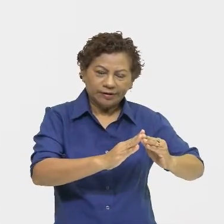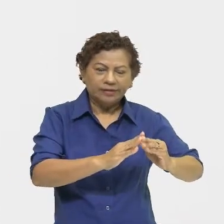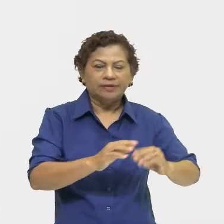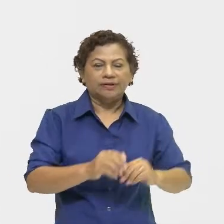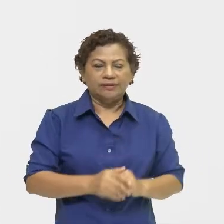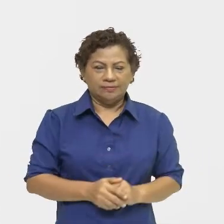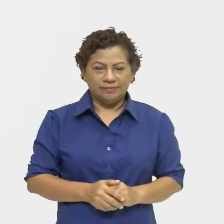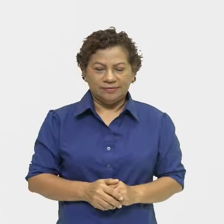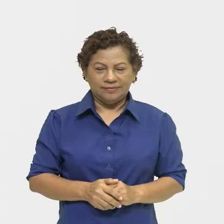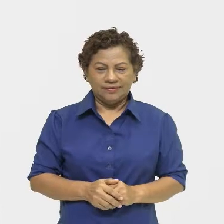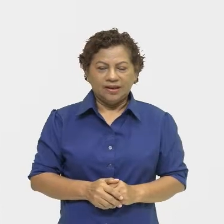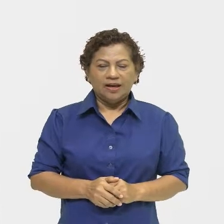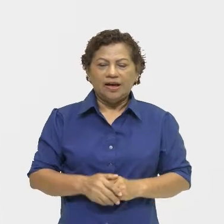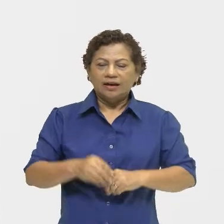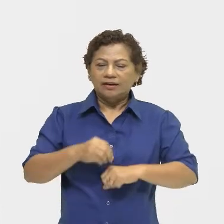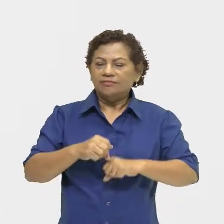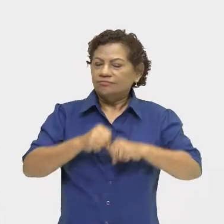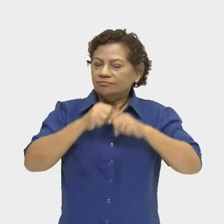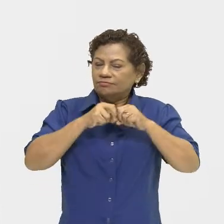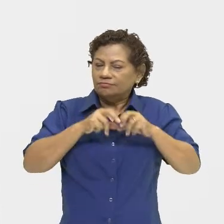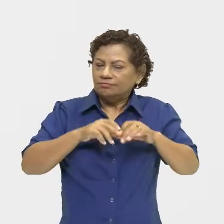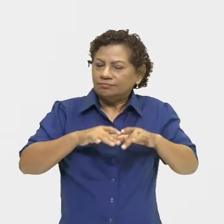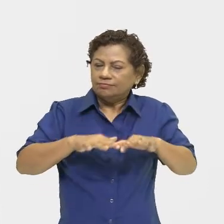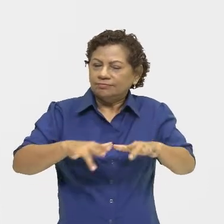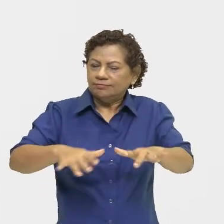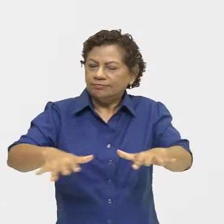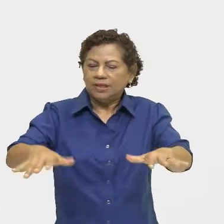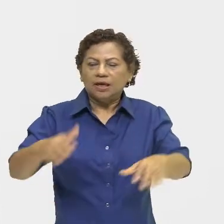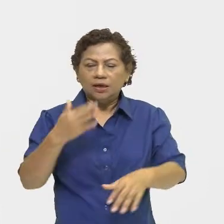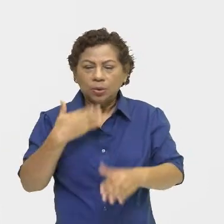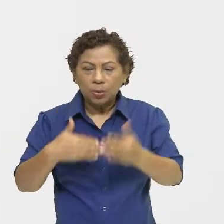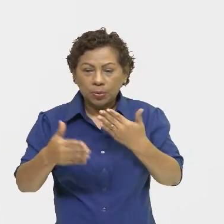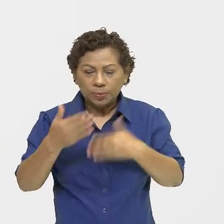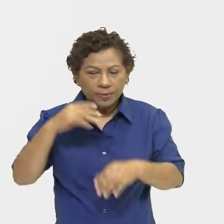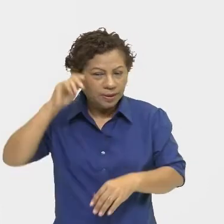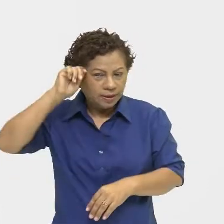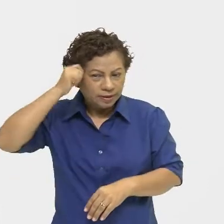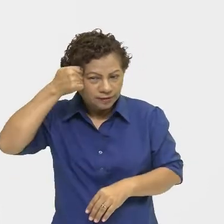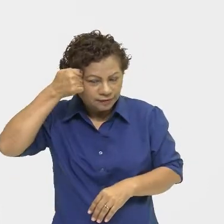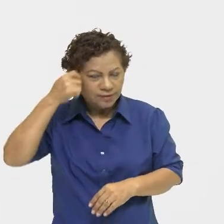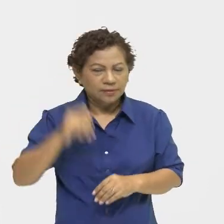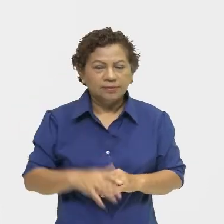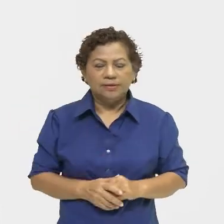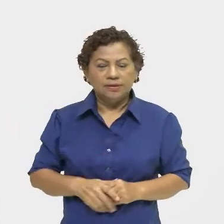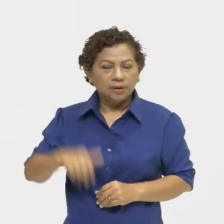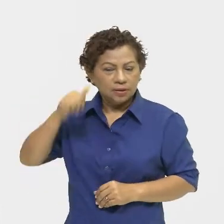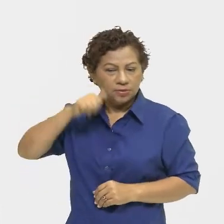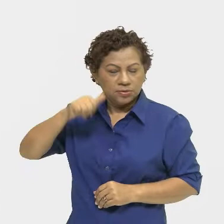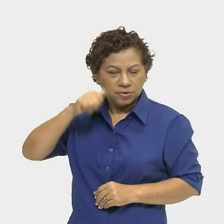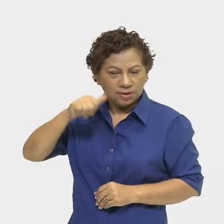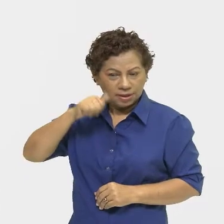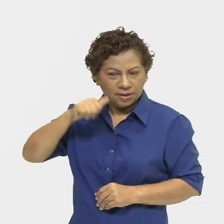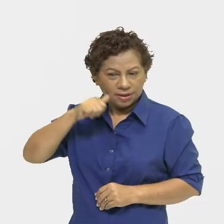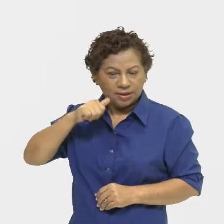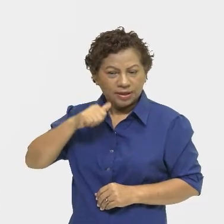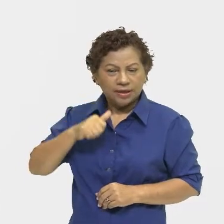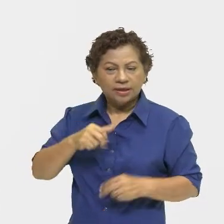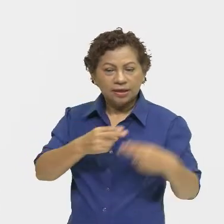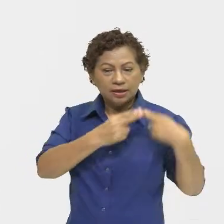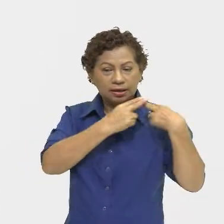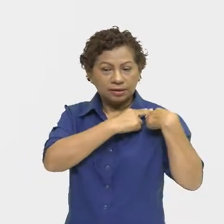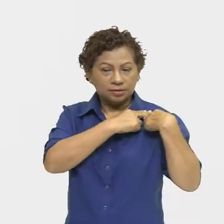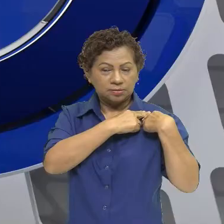a difusão da influência africana na alimentação. Então, o que aconteceu? As escravas africanas, elas eram responsáveis